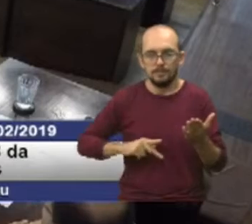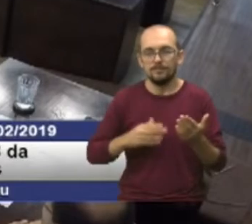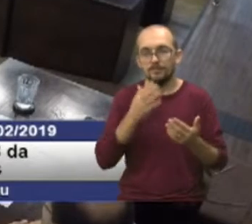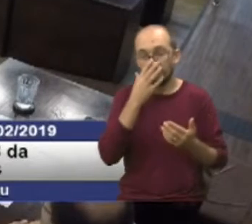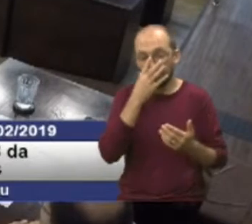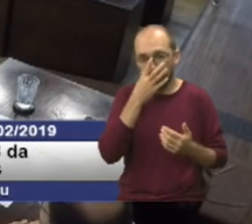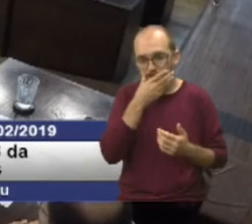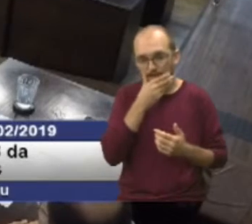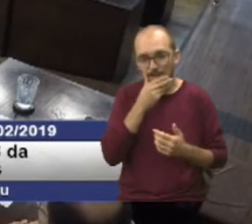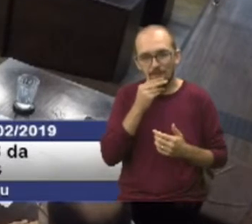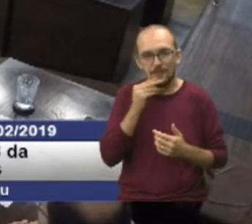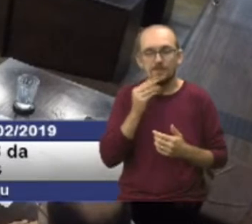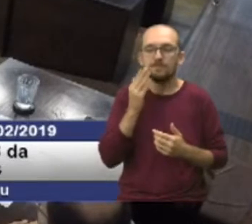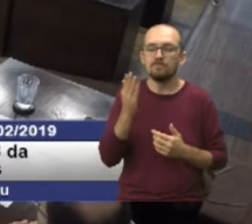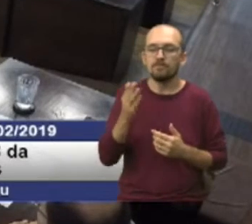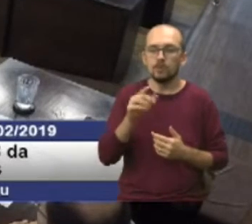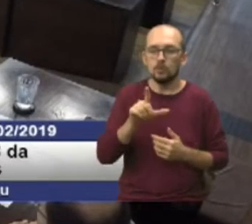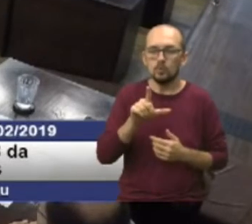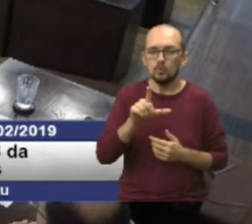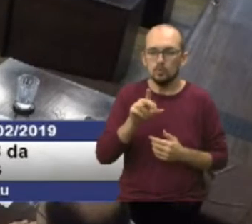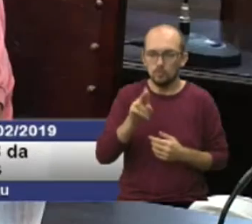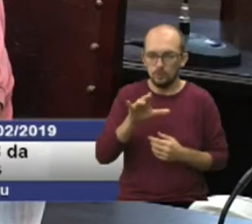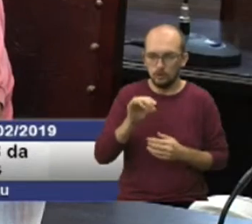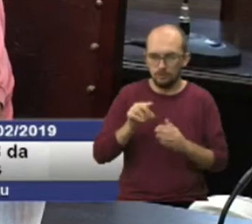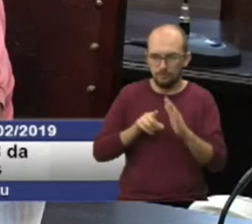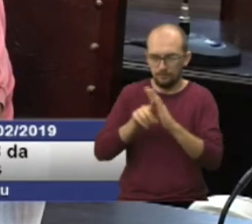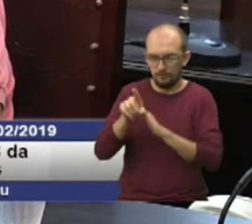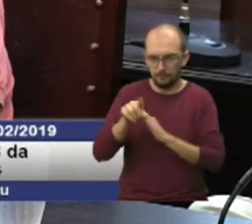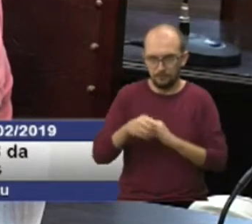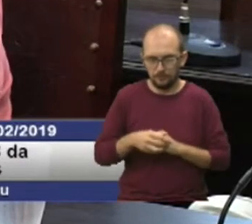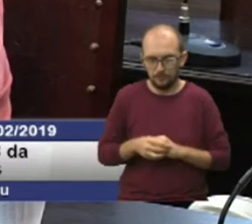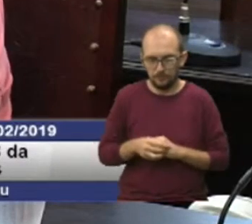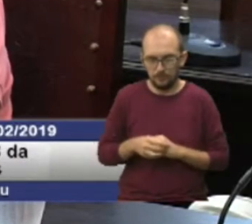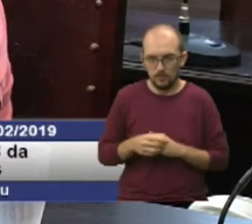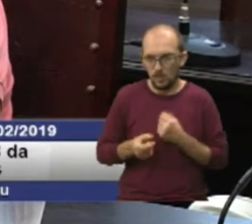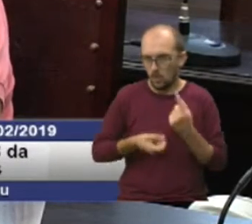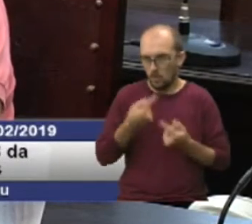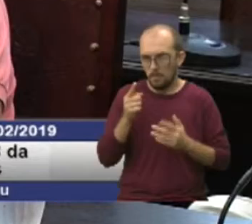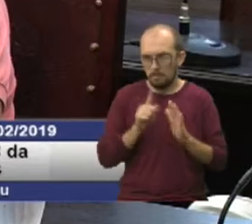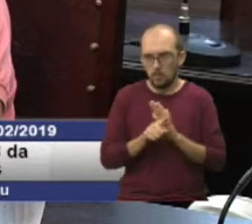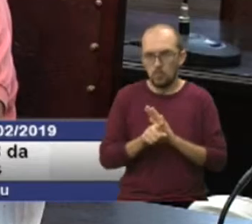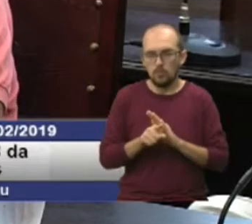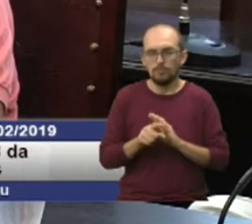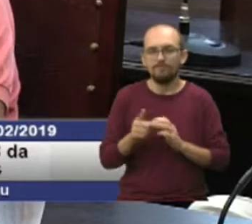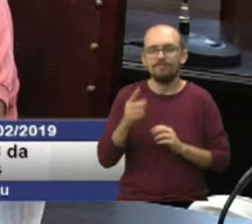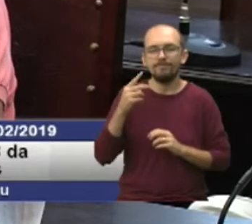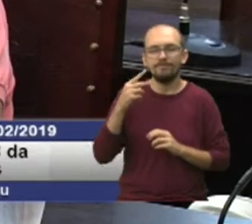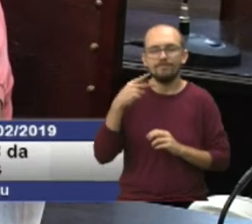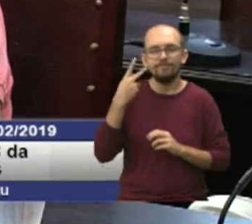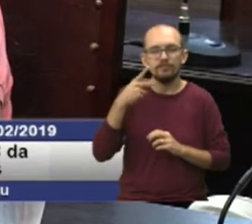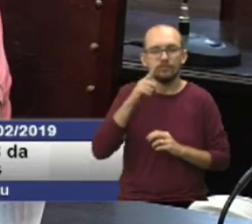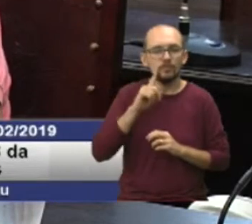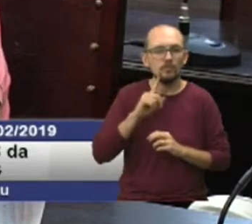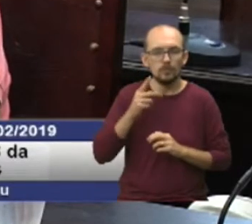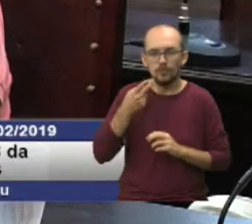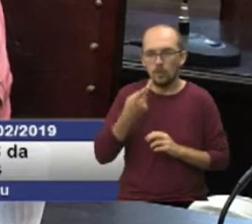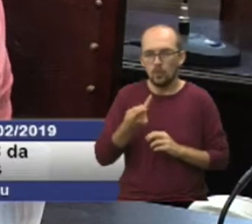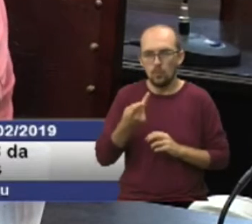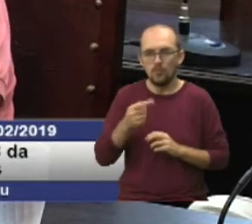Lúcio, algumas perguntas. Por exemplo, eu vi aqui, do que falou o nobre vereador Gentil,